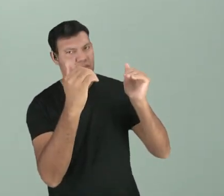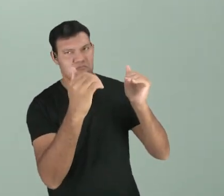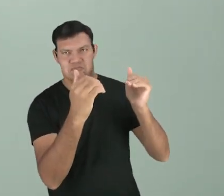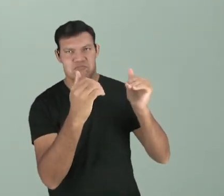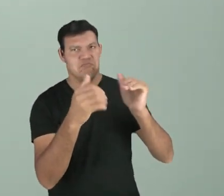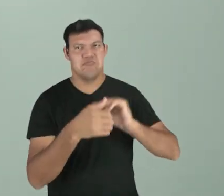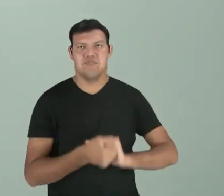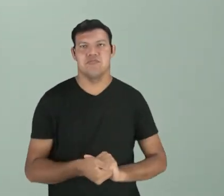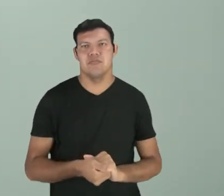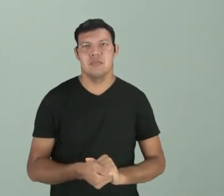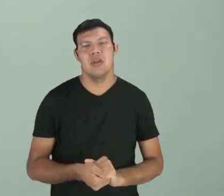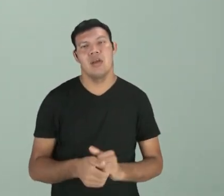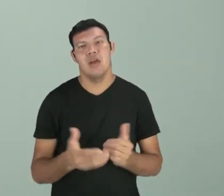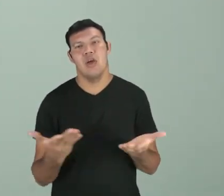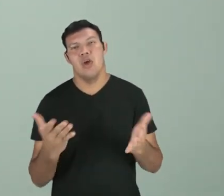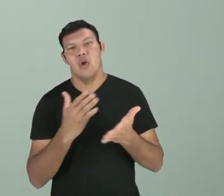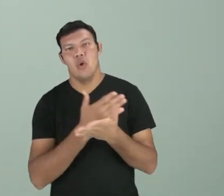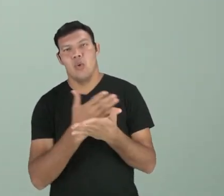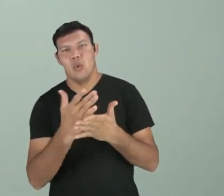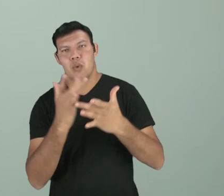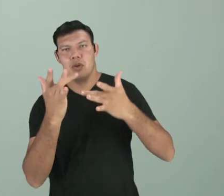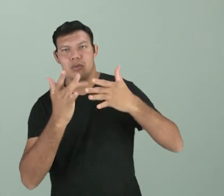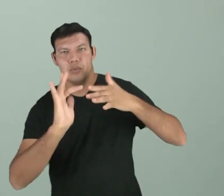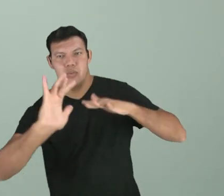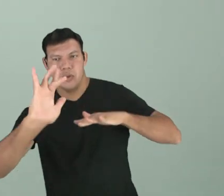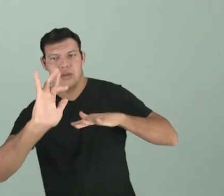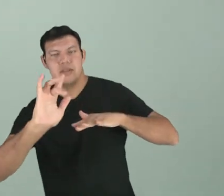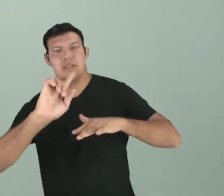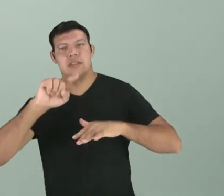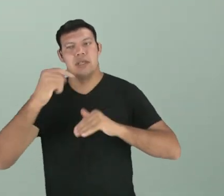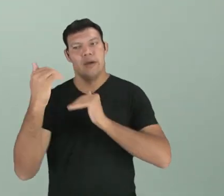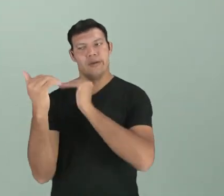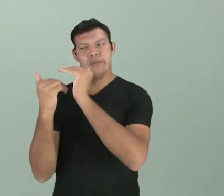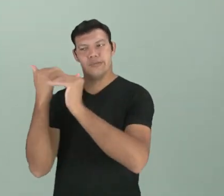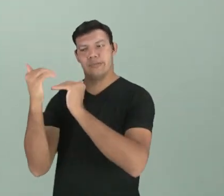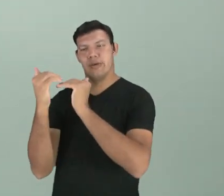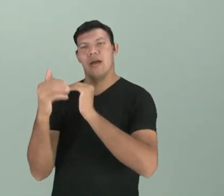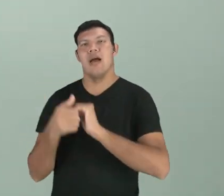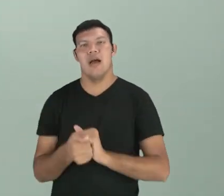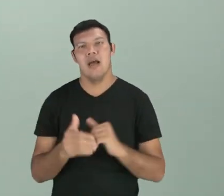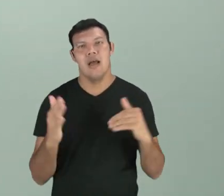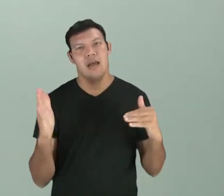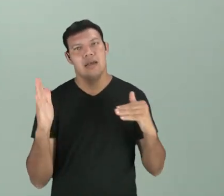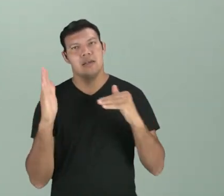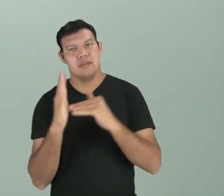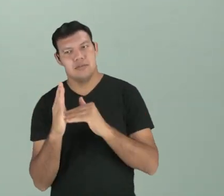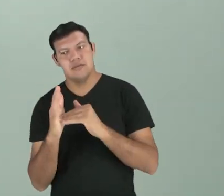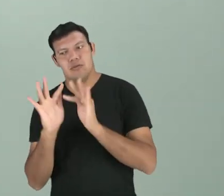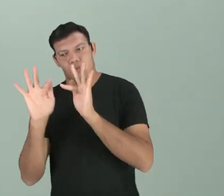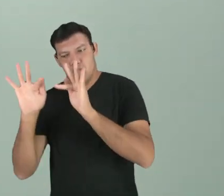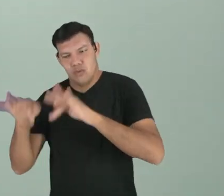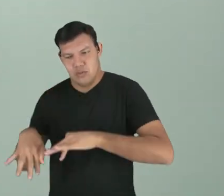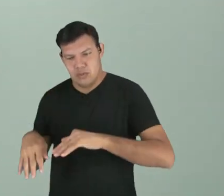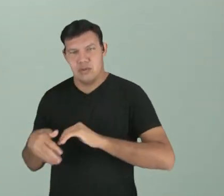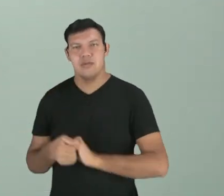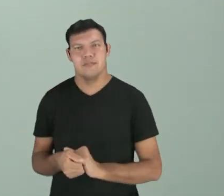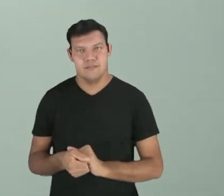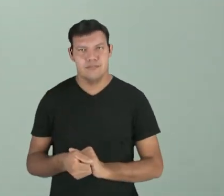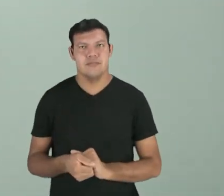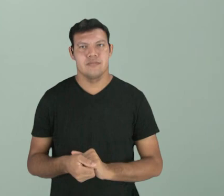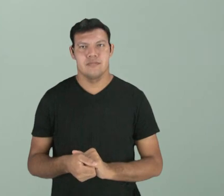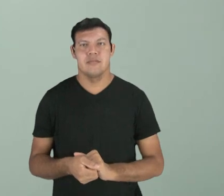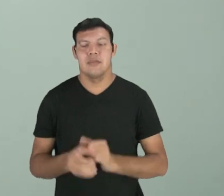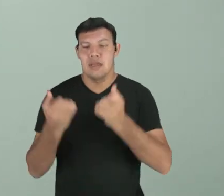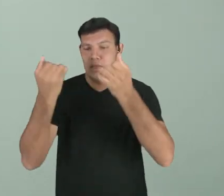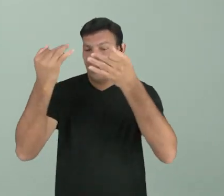essa estrutura começam pelo clímax começam pelo desfecho para depois contar como chegou até ali tá bom gente então